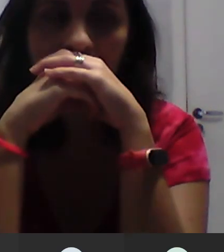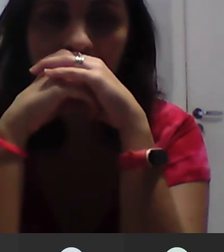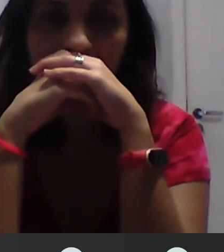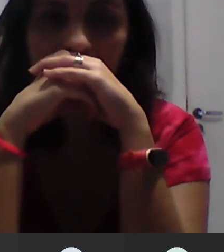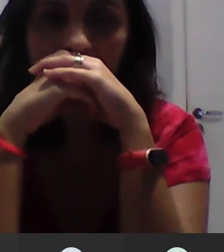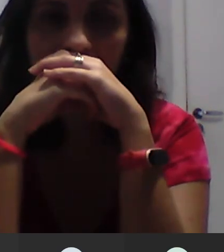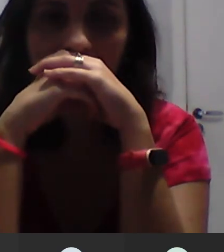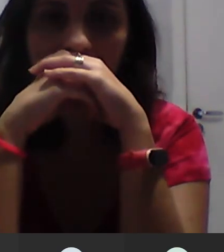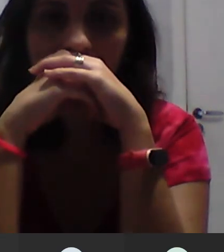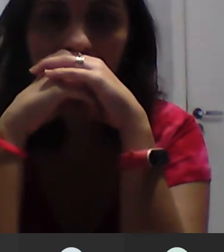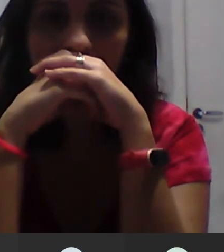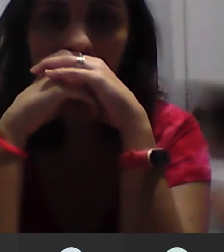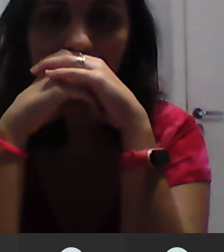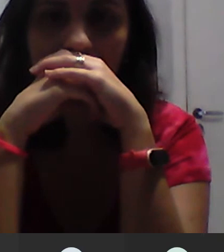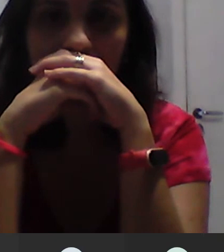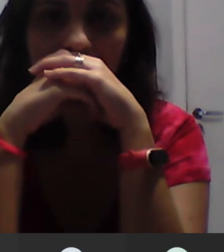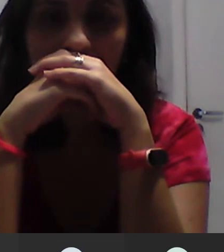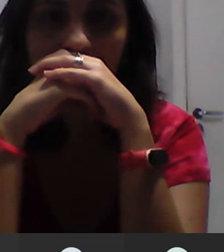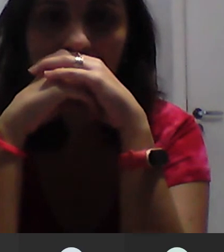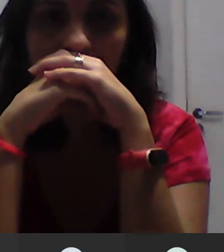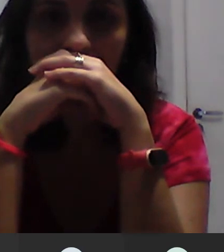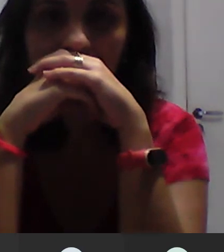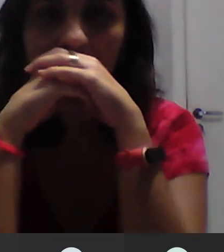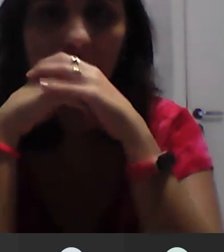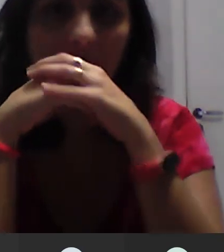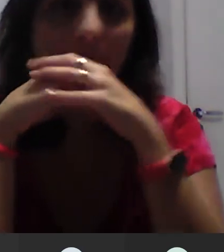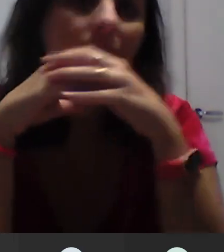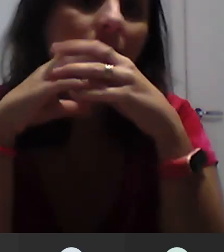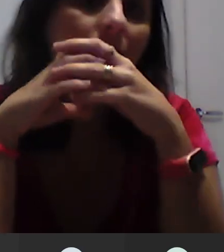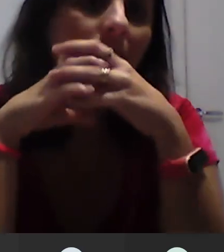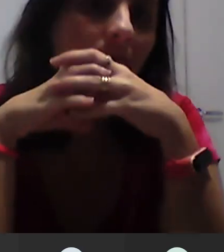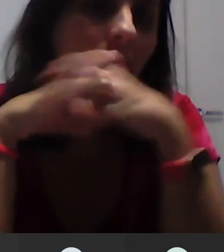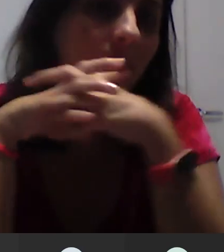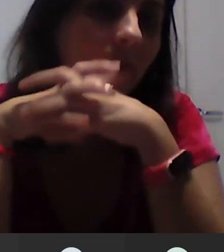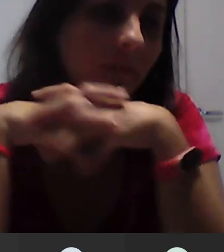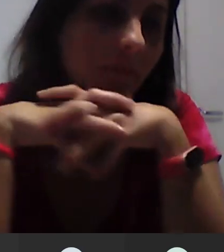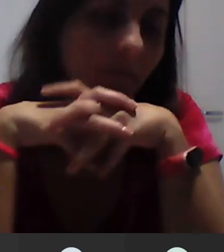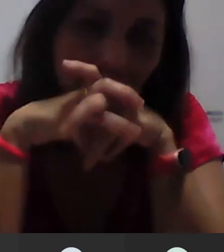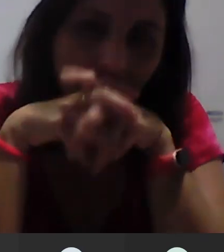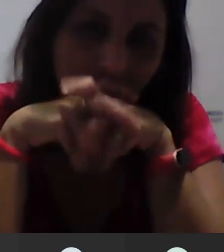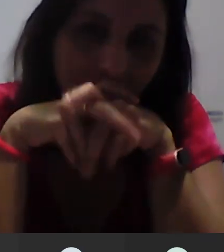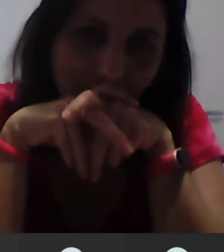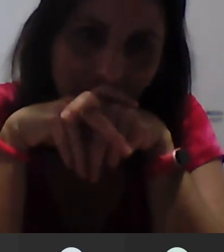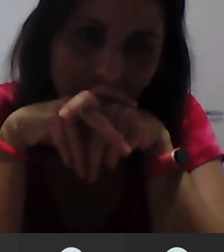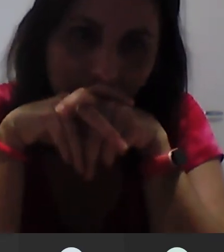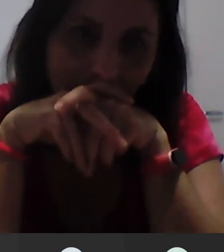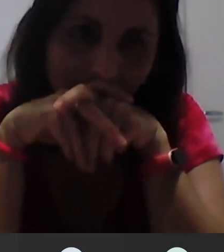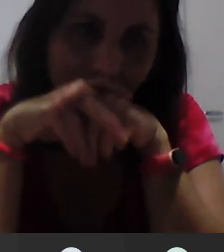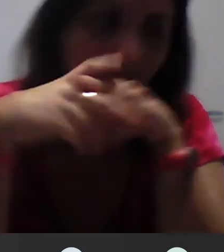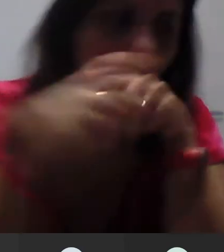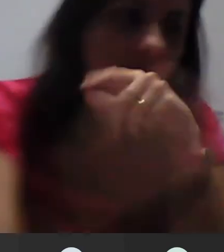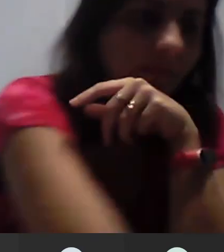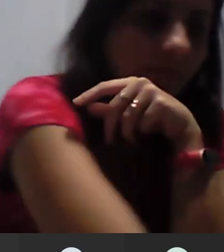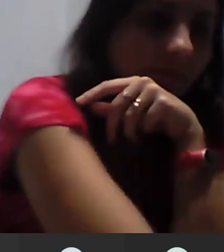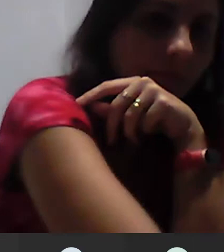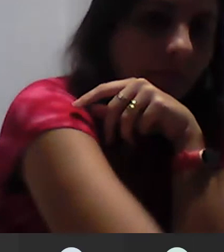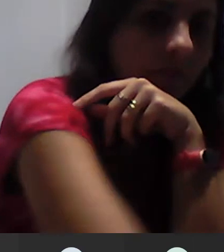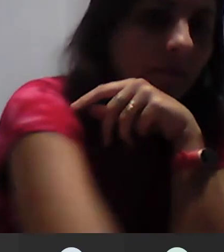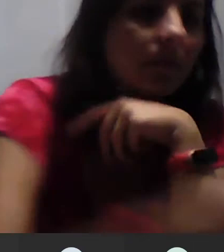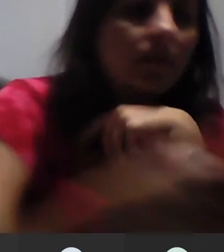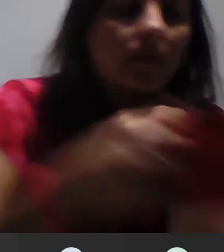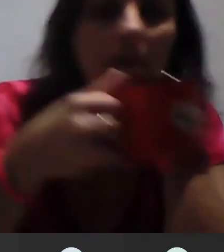Luísa. A próxima disciplina, né? A professora Luísa está aqui, a tutora Luísa está aqui comigo, mas na próxima vez